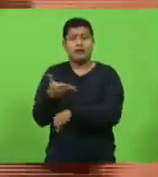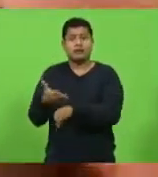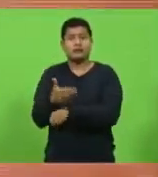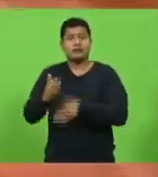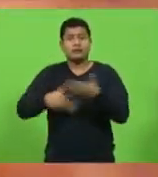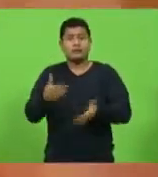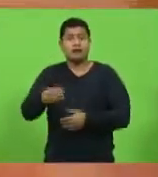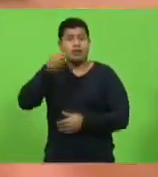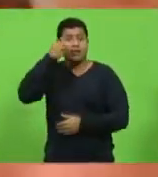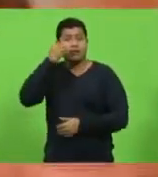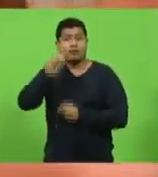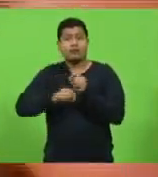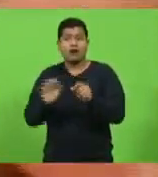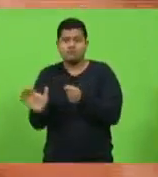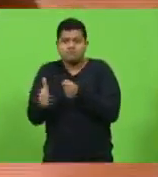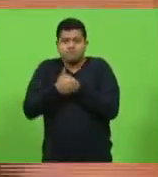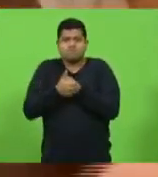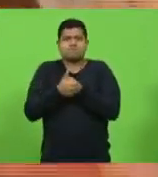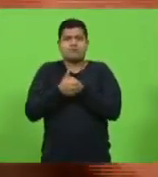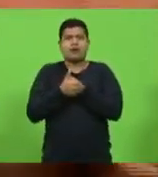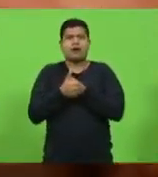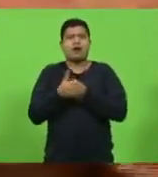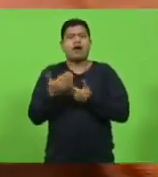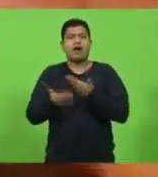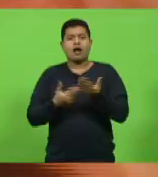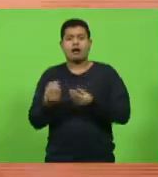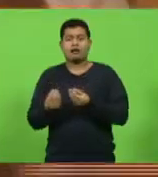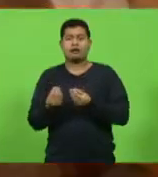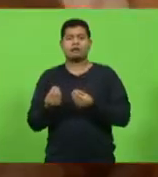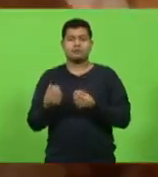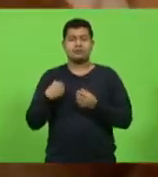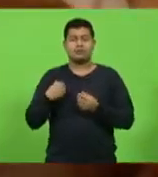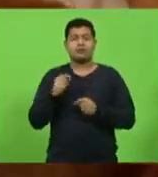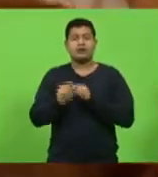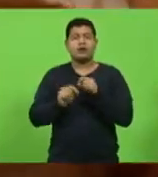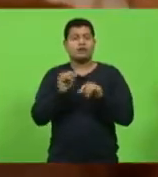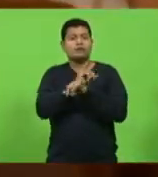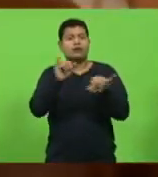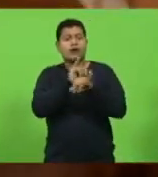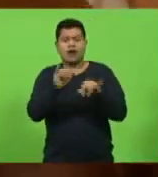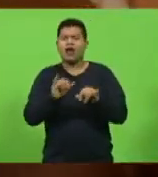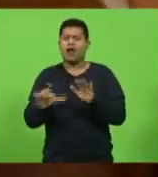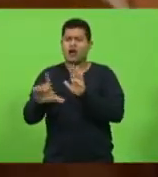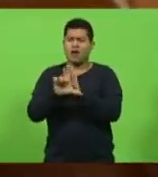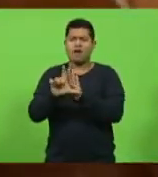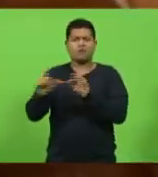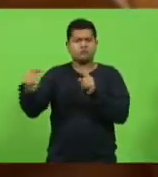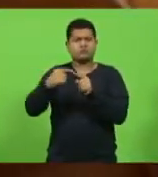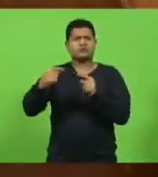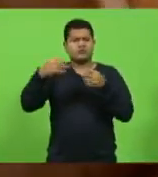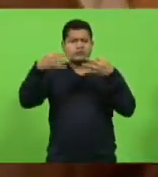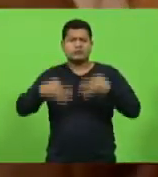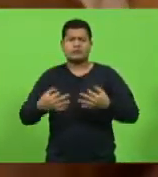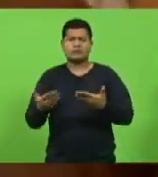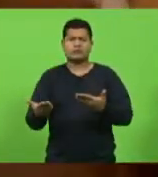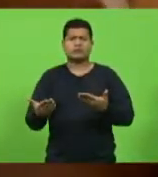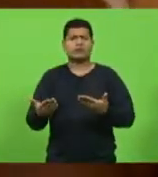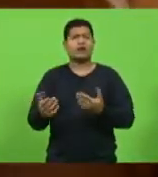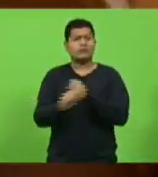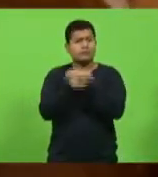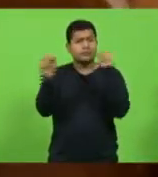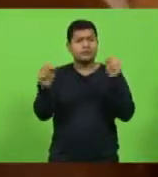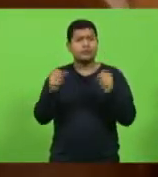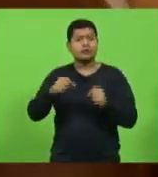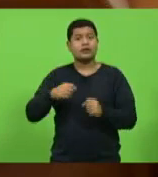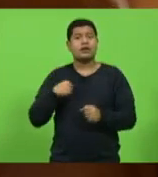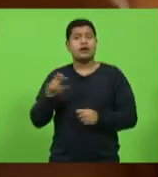esconder e dar uma roupagem de ilegalidade a este absurdo. Qual foi o resultado? Ficamos sem